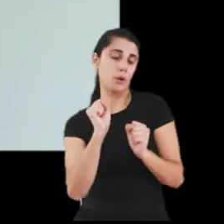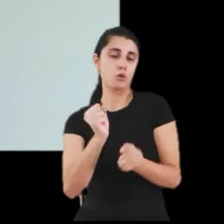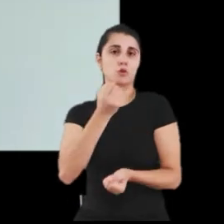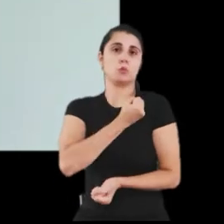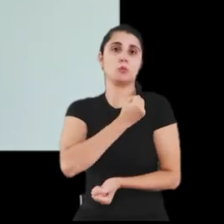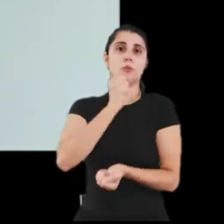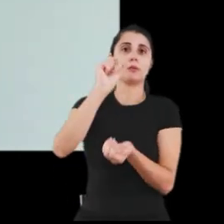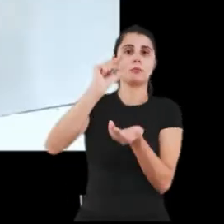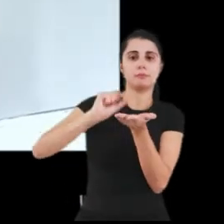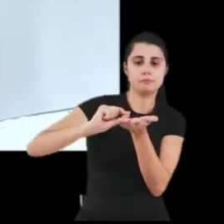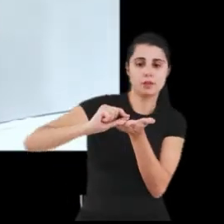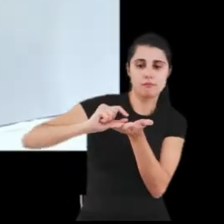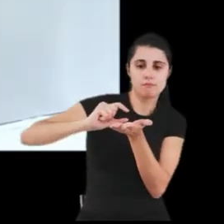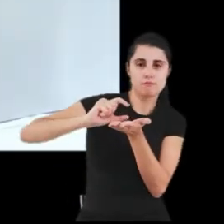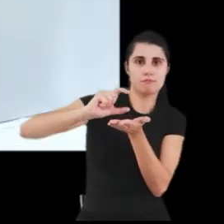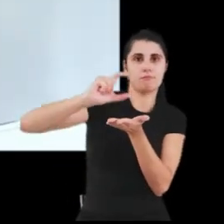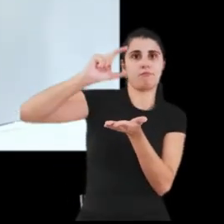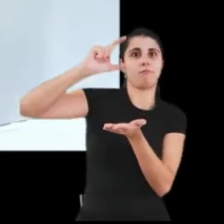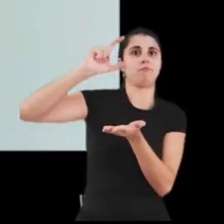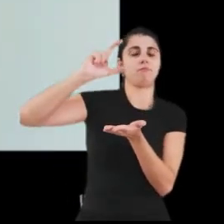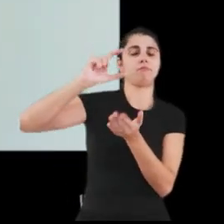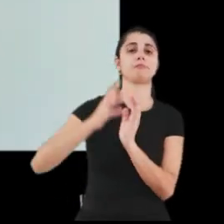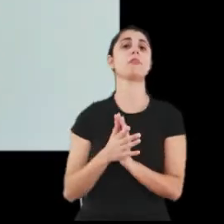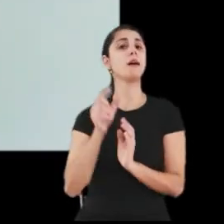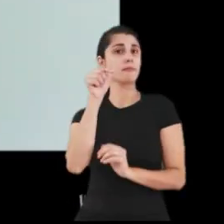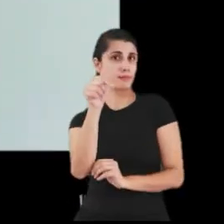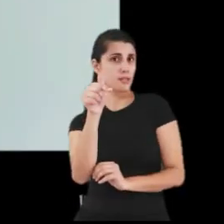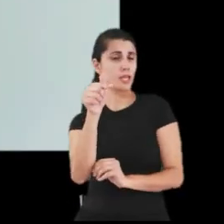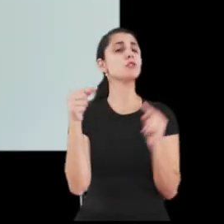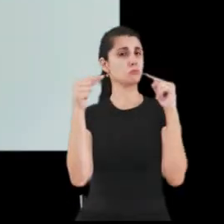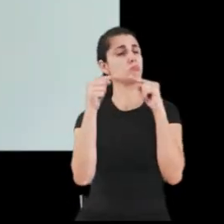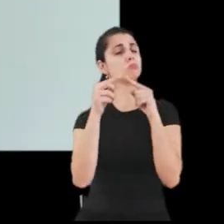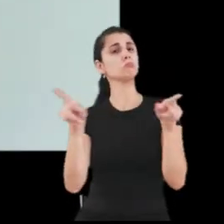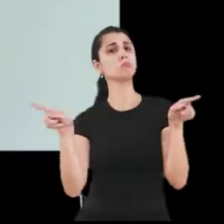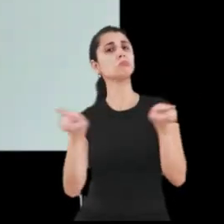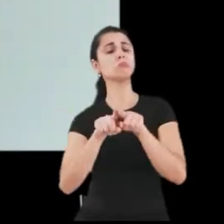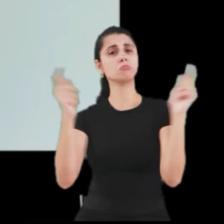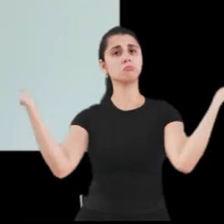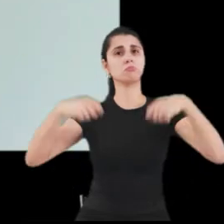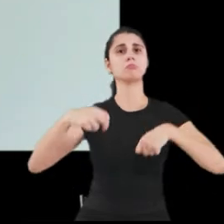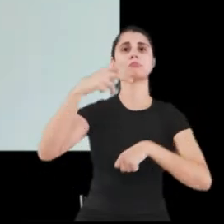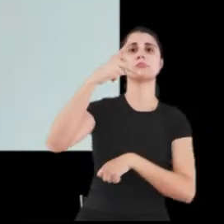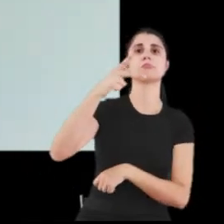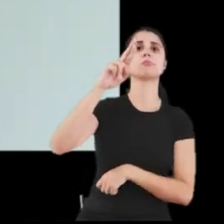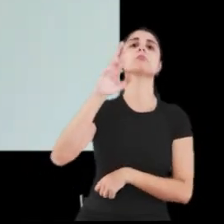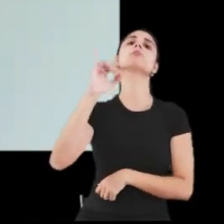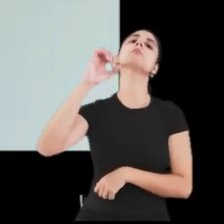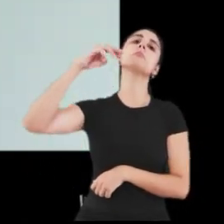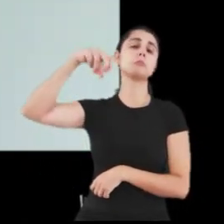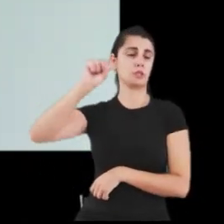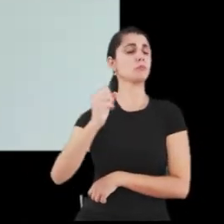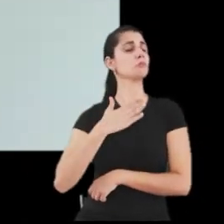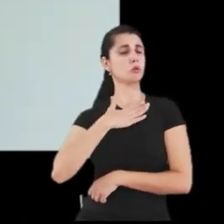gradativa os fatores. Mas eu posso começar por 7, pois 7 é um número primo. Mas eu gosto de